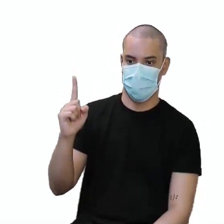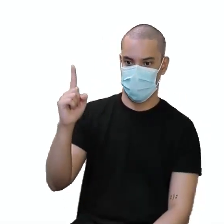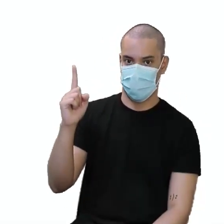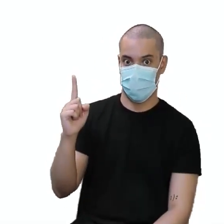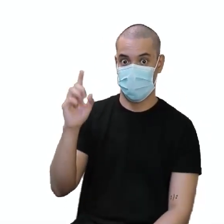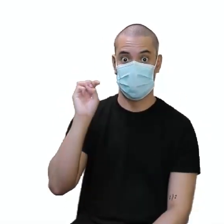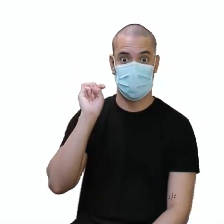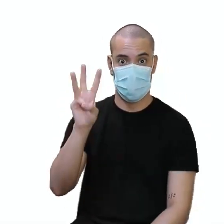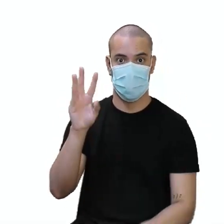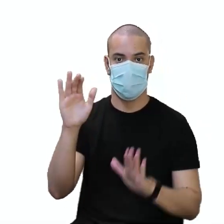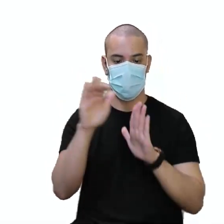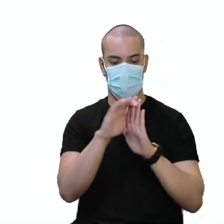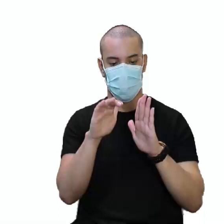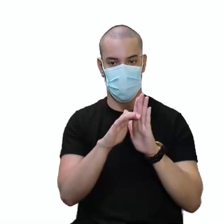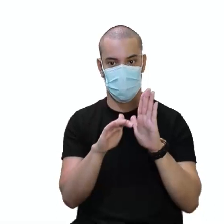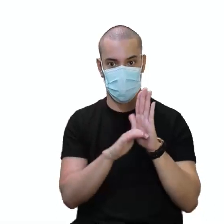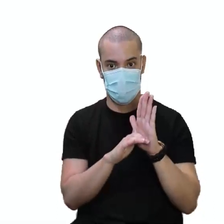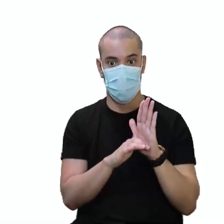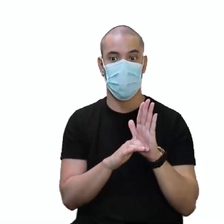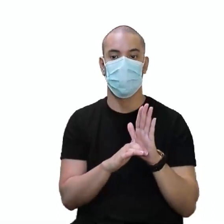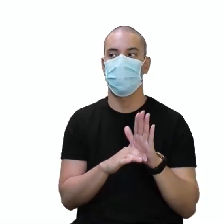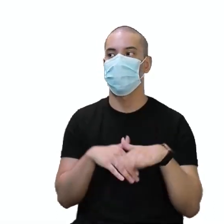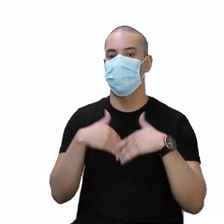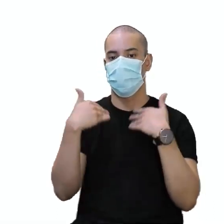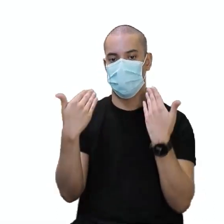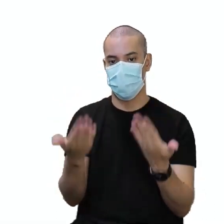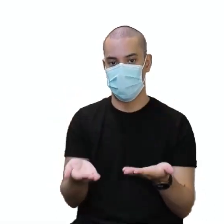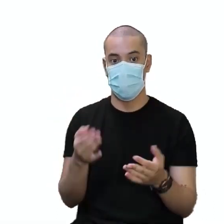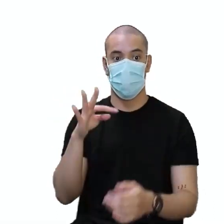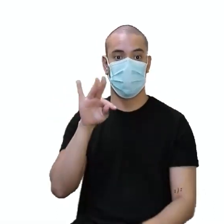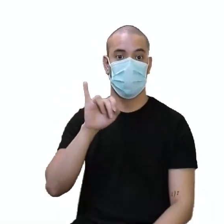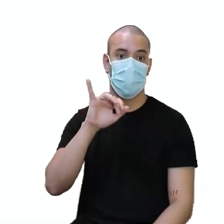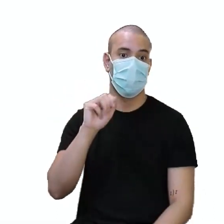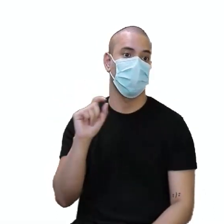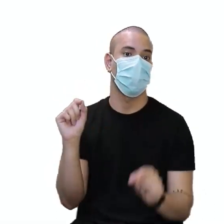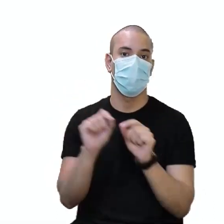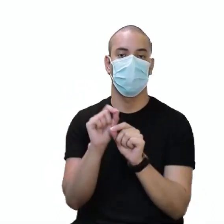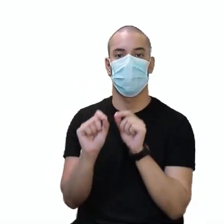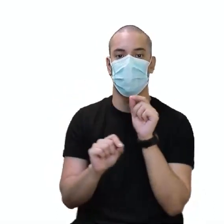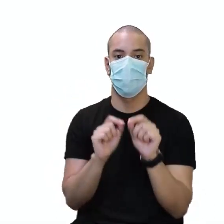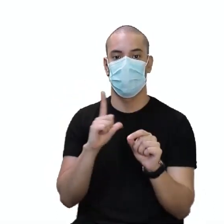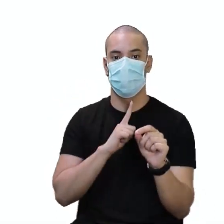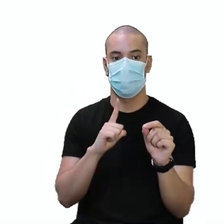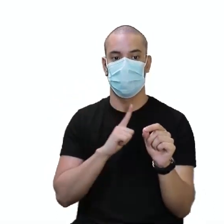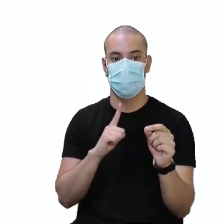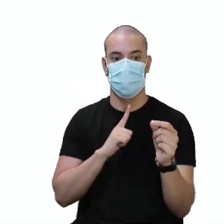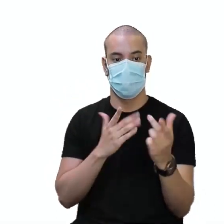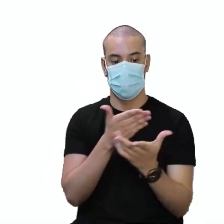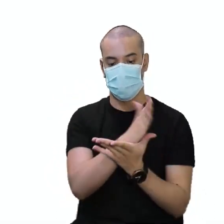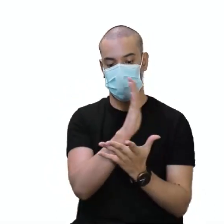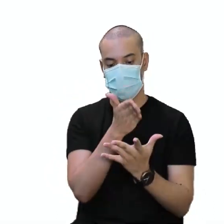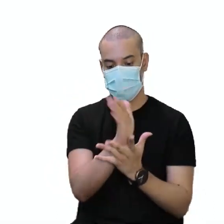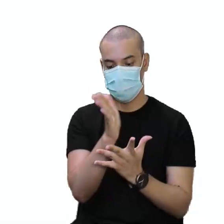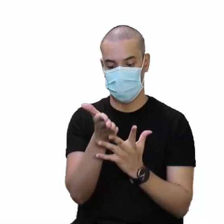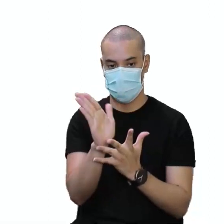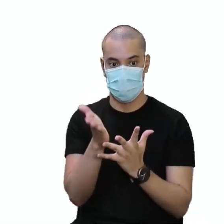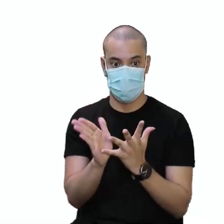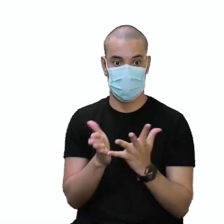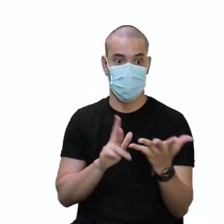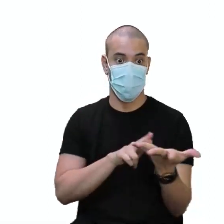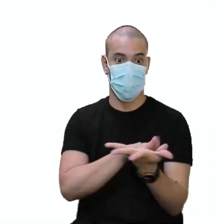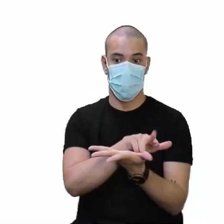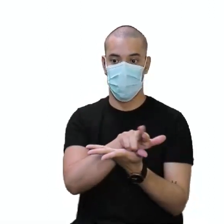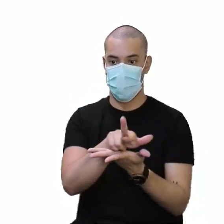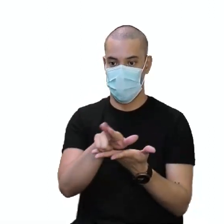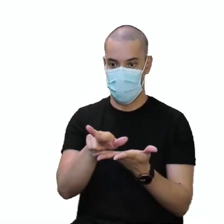três componentes, tá certo? A teia alimentar, ela vai ser a ramificação de várias